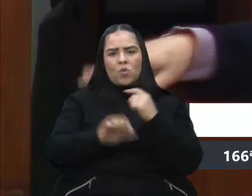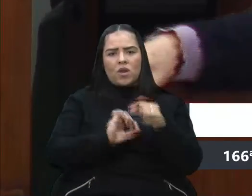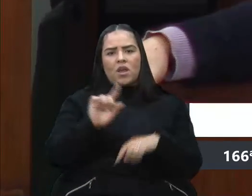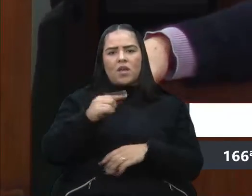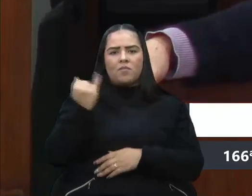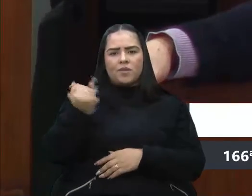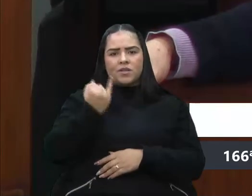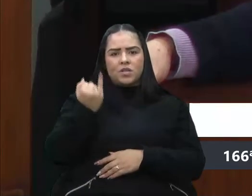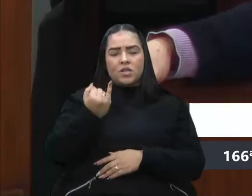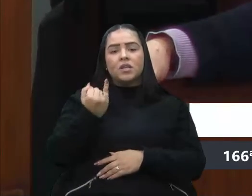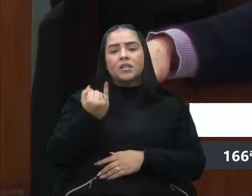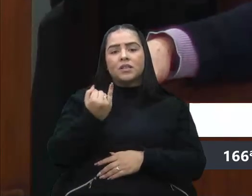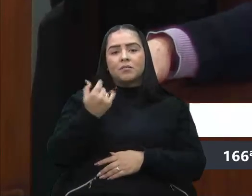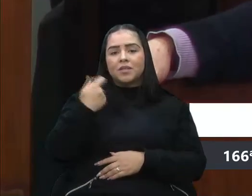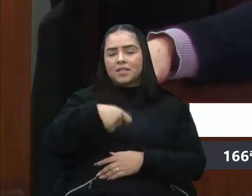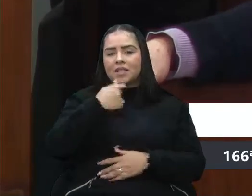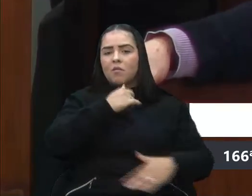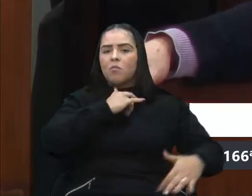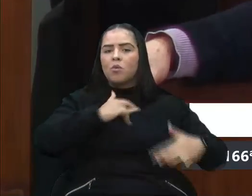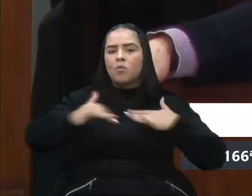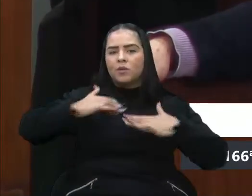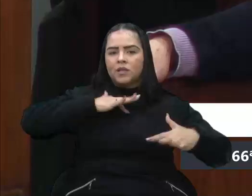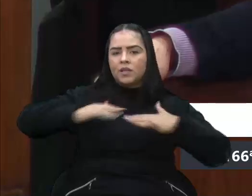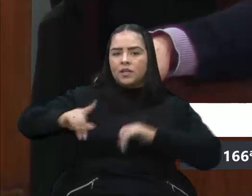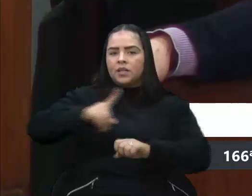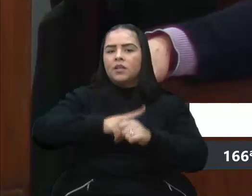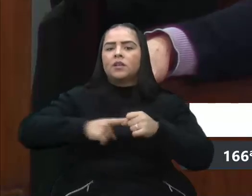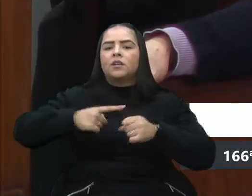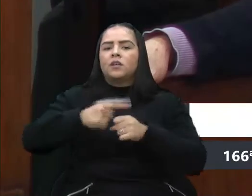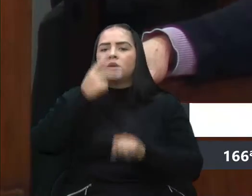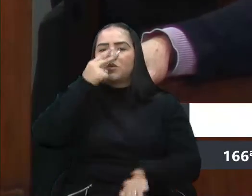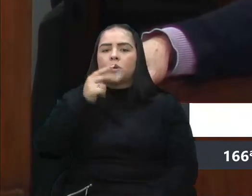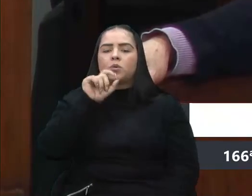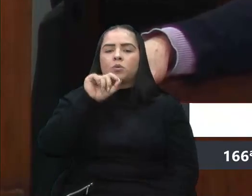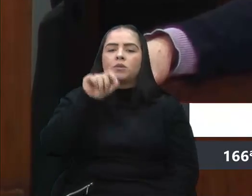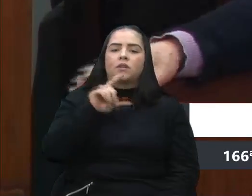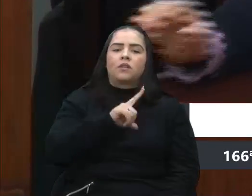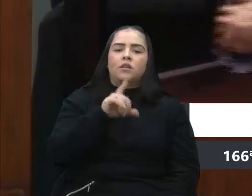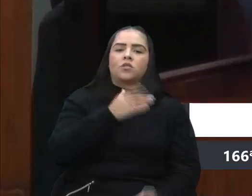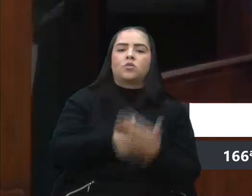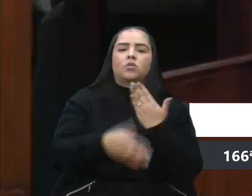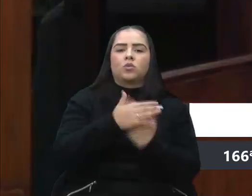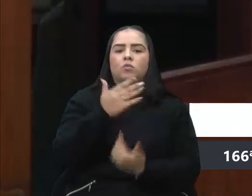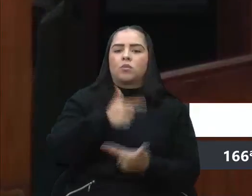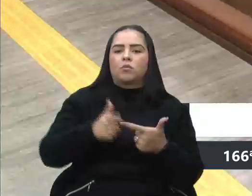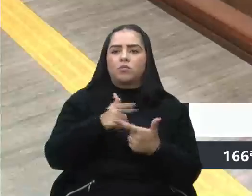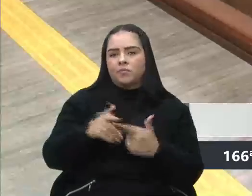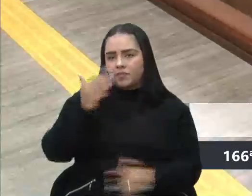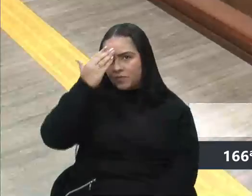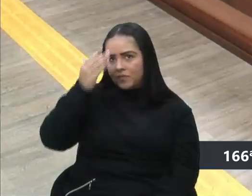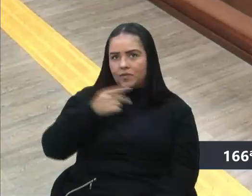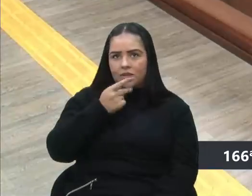poder público tem que movimentar a cidade, mesmo com todos os problemas. Obrigada. Declaração de líder da bancada do PS.